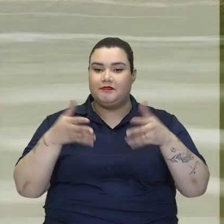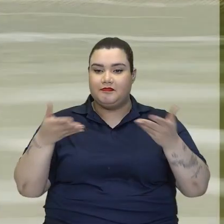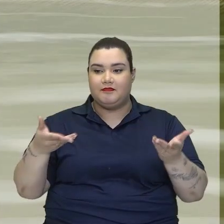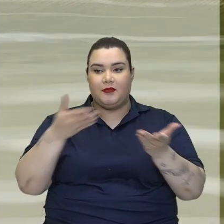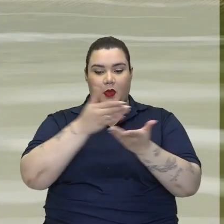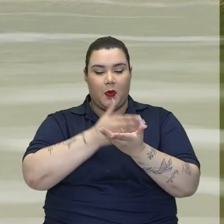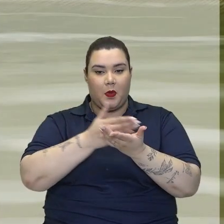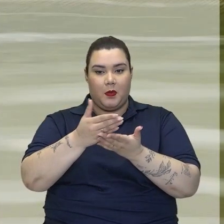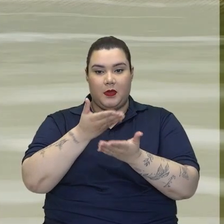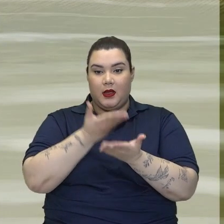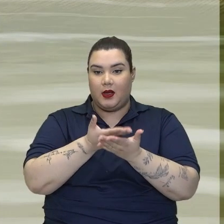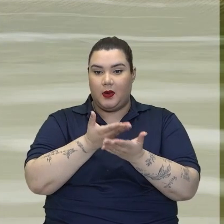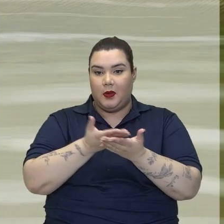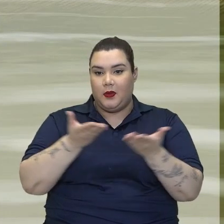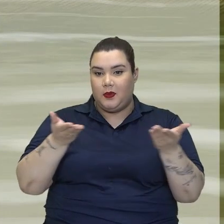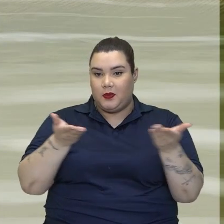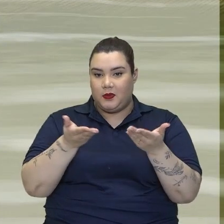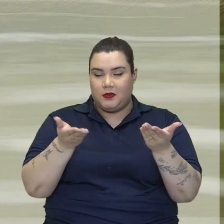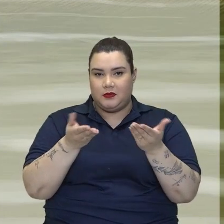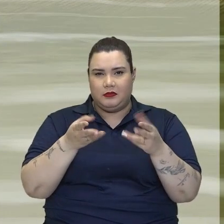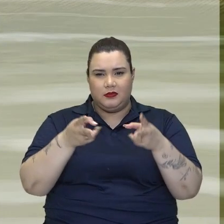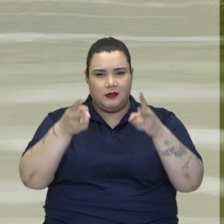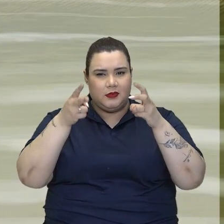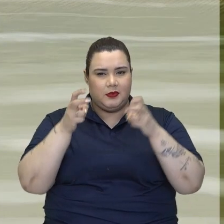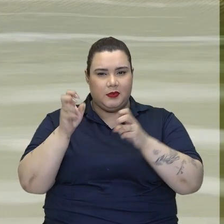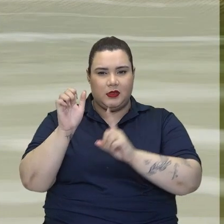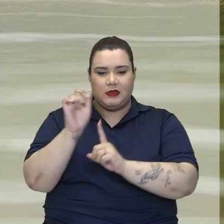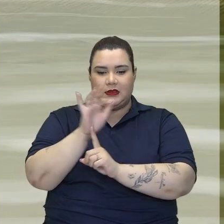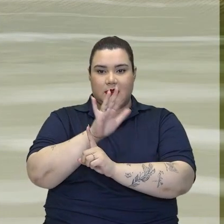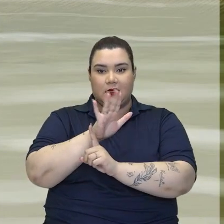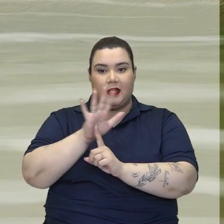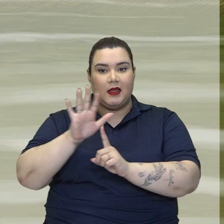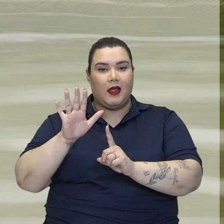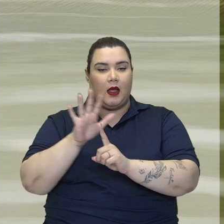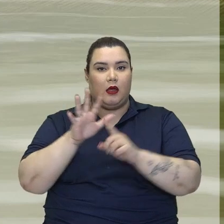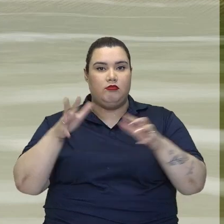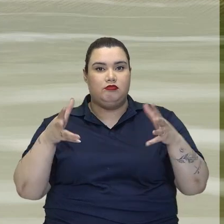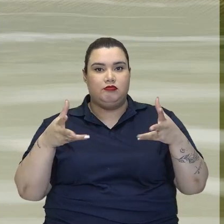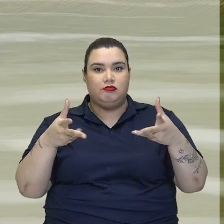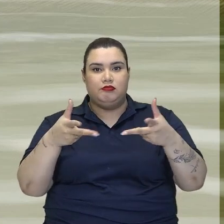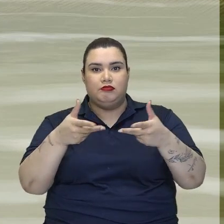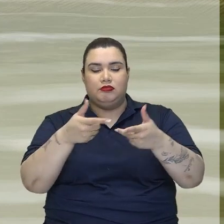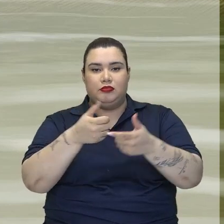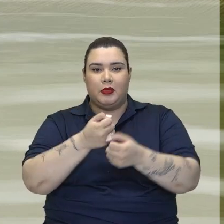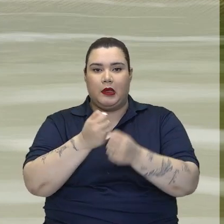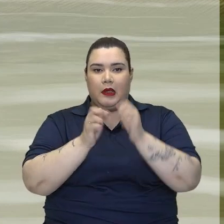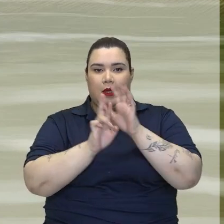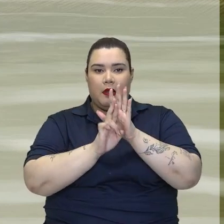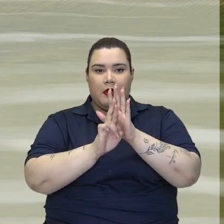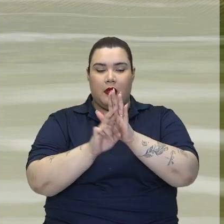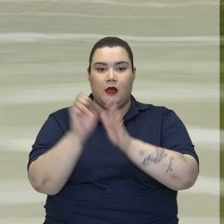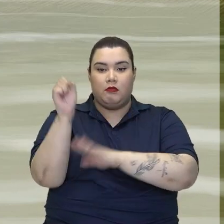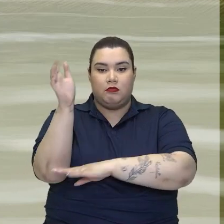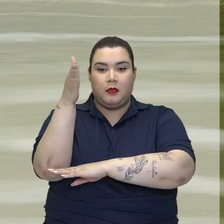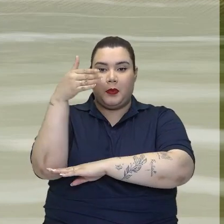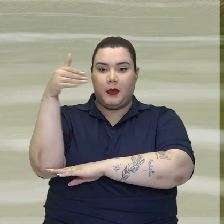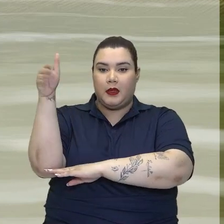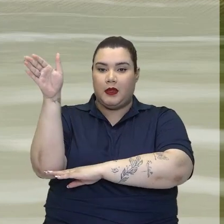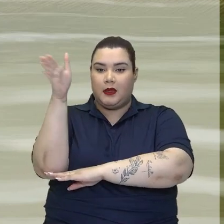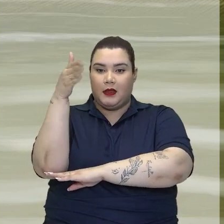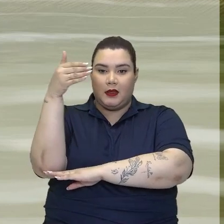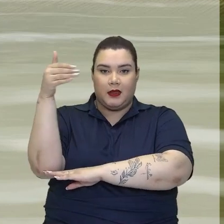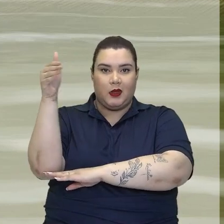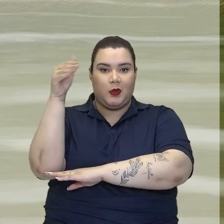Iniciamos a nossa aula neste cenário amazônico, aqui representado com a bandeira do nosso país,